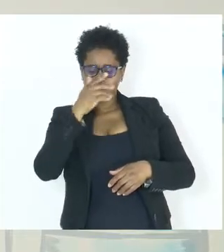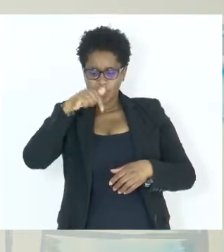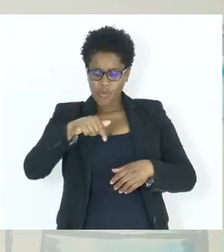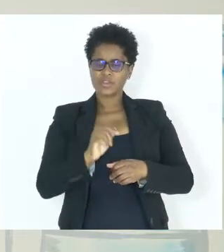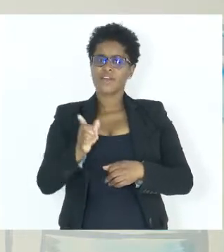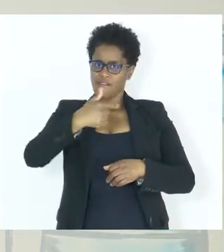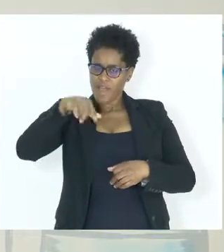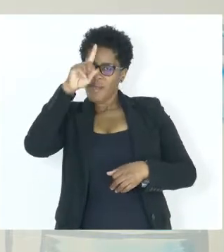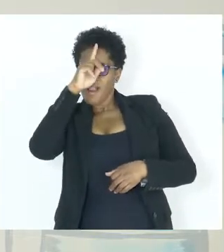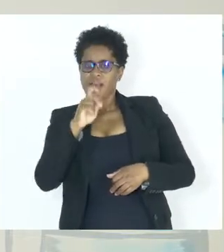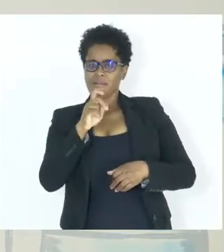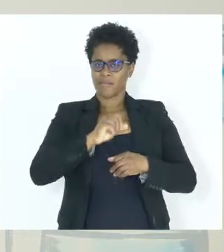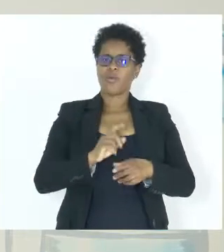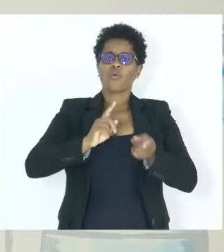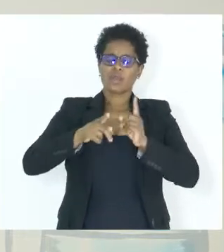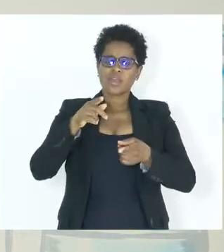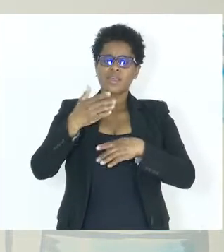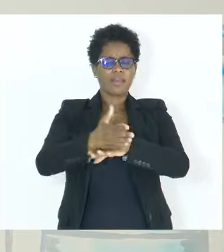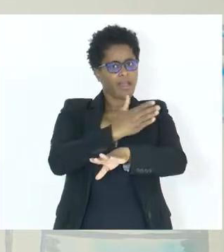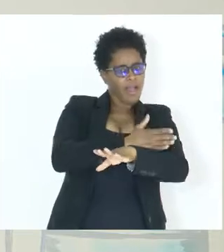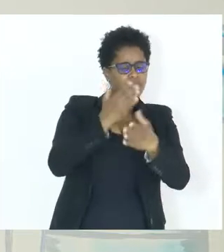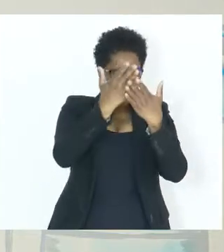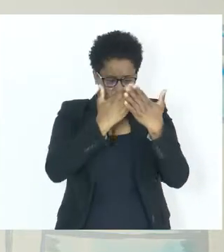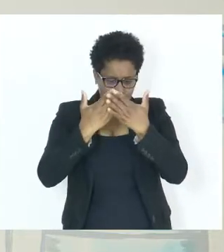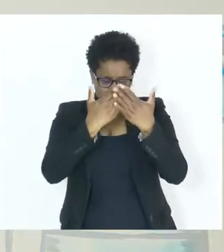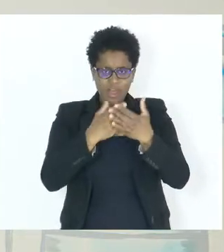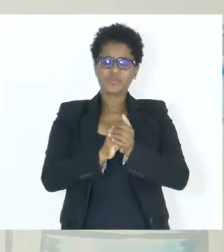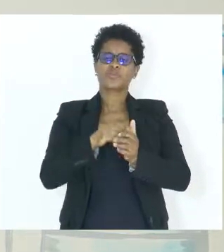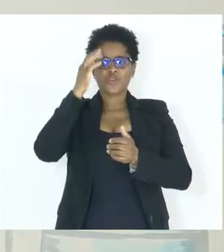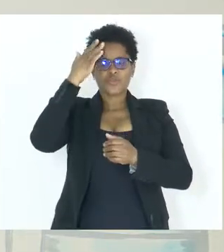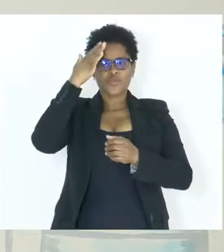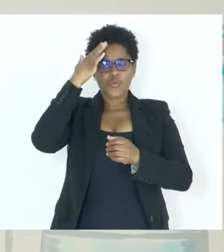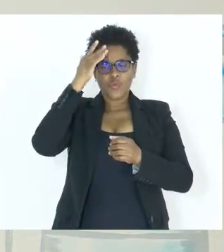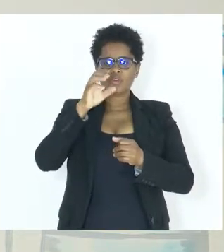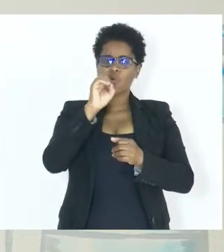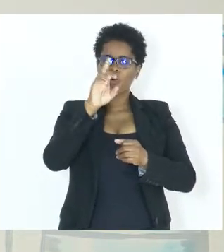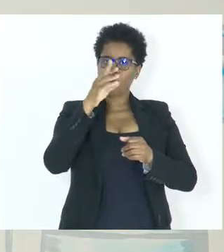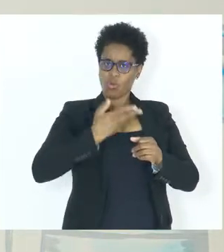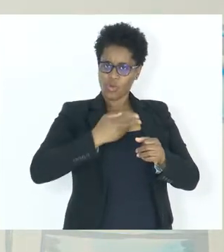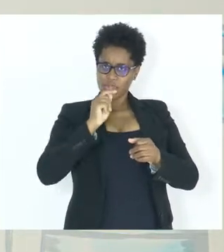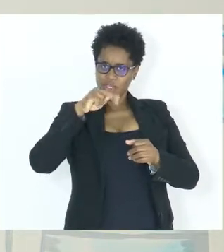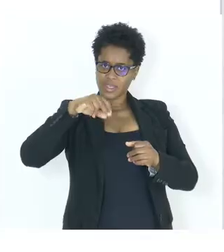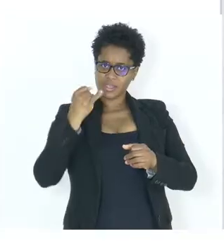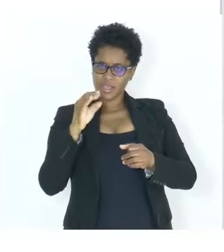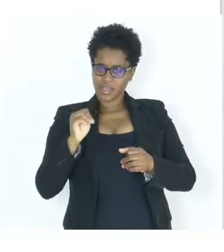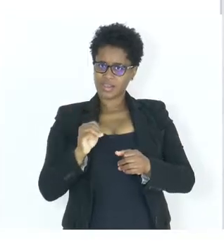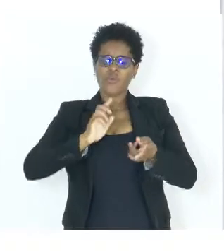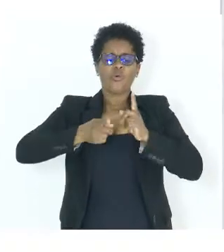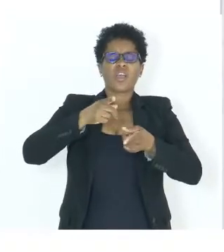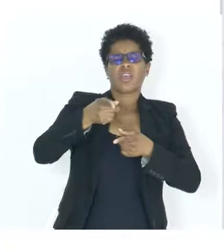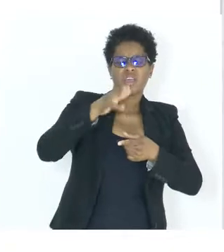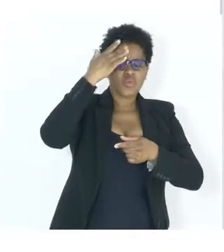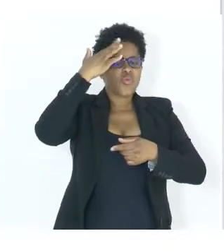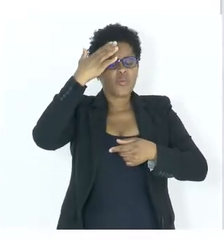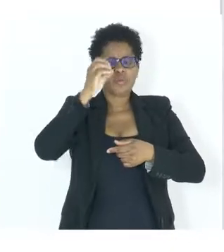vamos recordar o que nós já tínhamos estudado sobre os números ordinais. O que